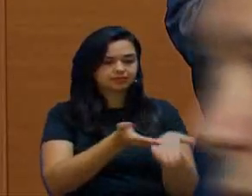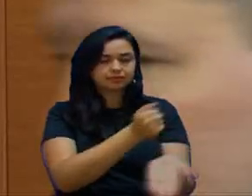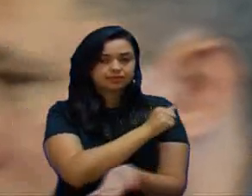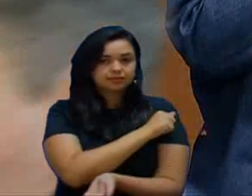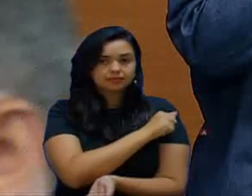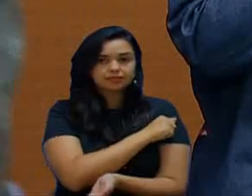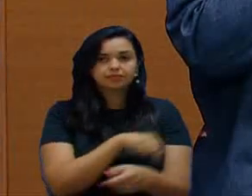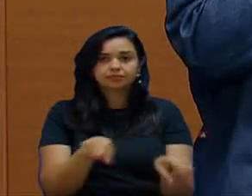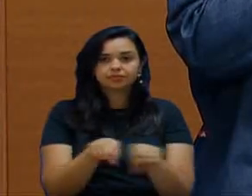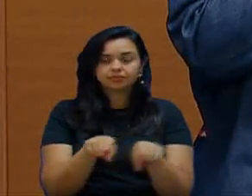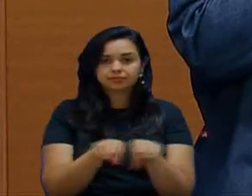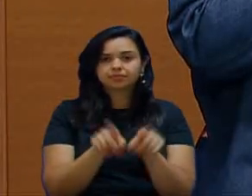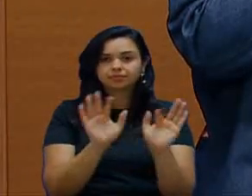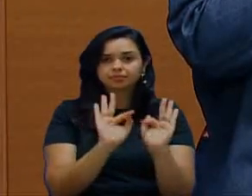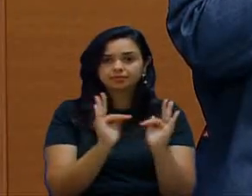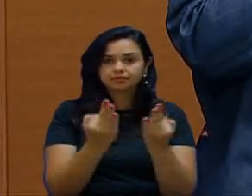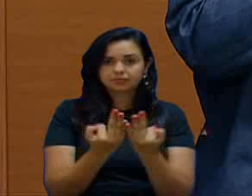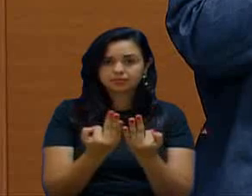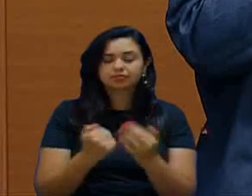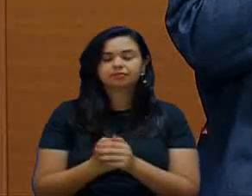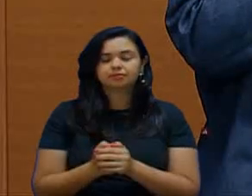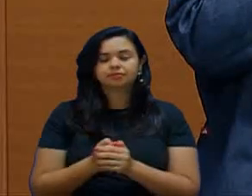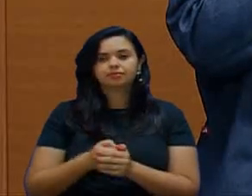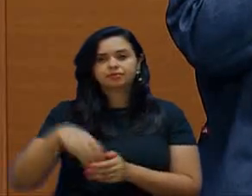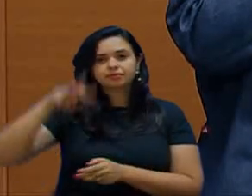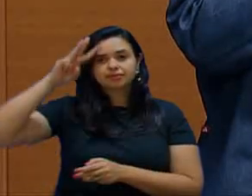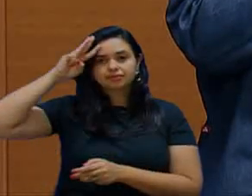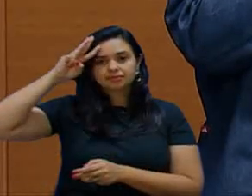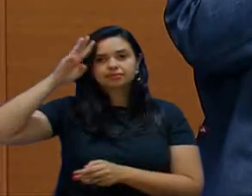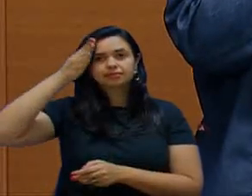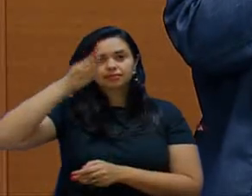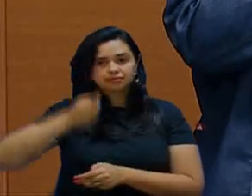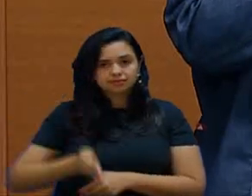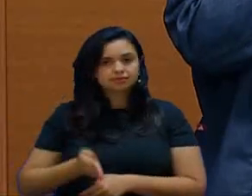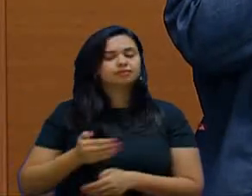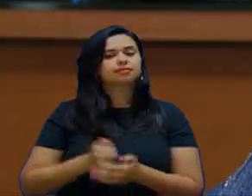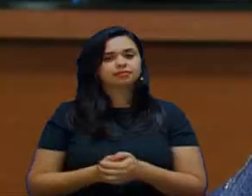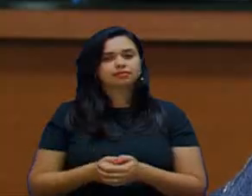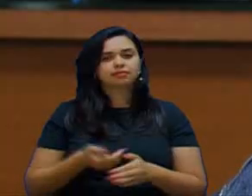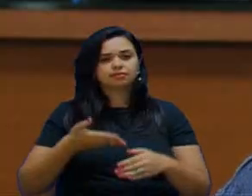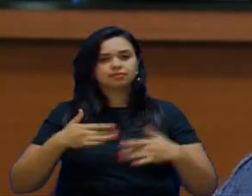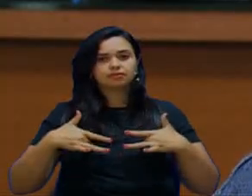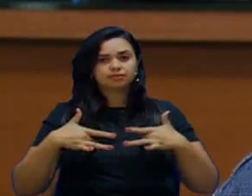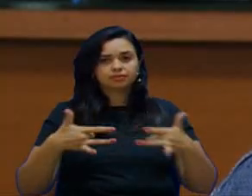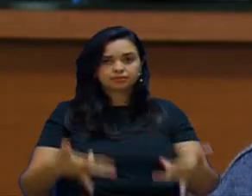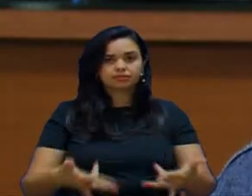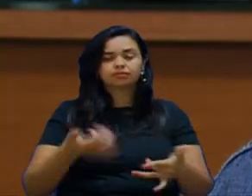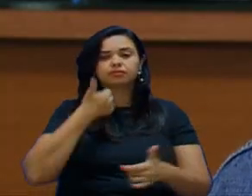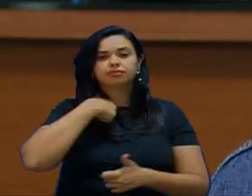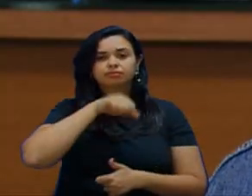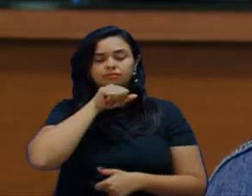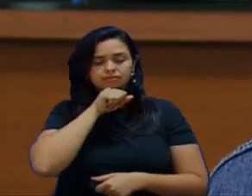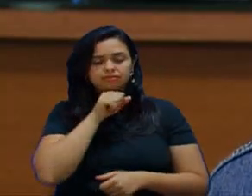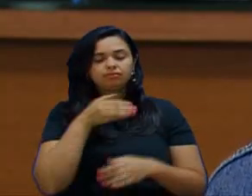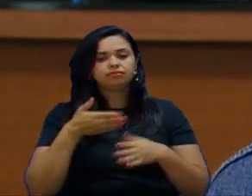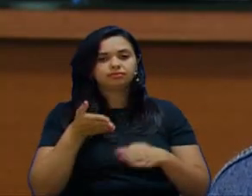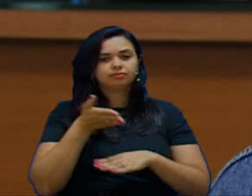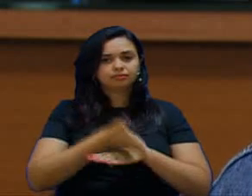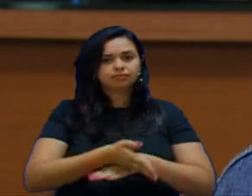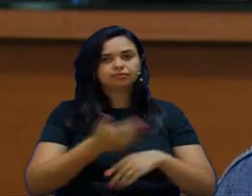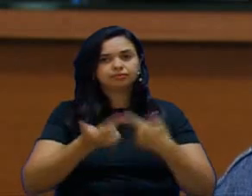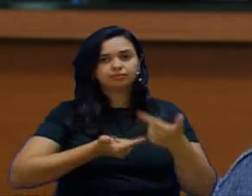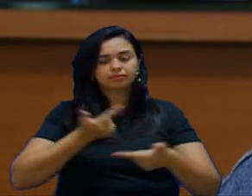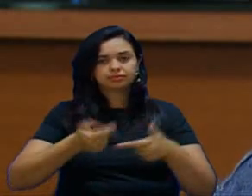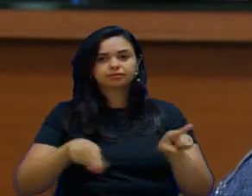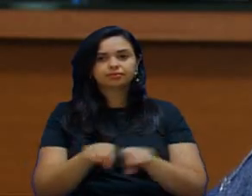nós trabalhamos também com as famílias. Toda terça-feira nós fazemos esse trabalho voluntariado com as mães. A nossa